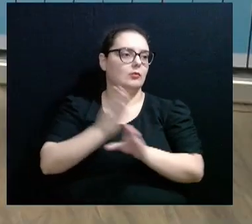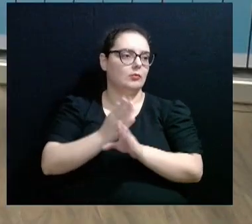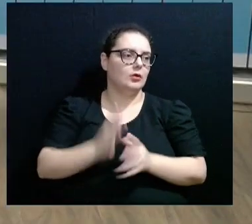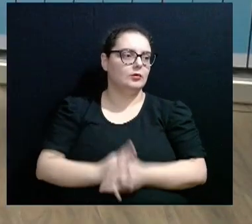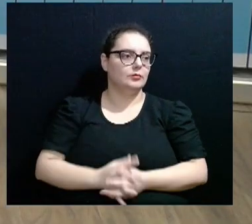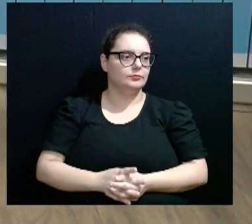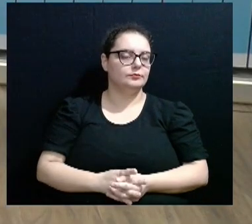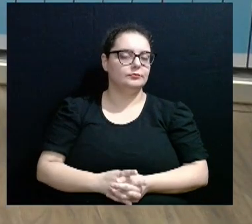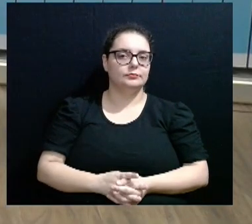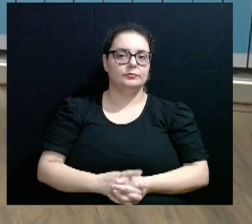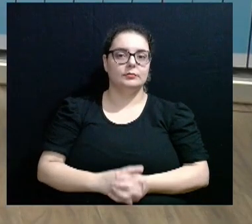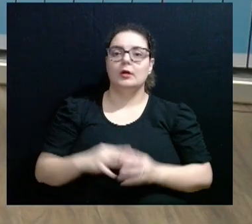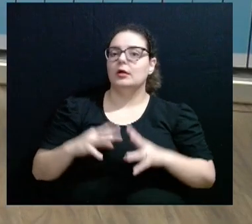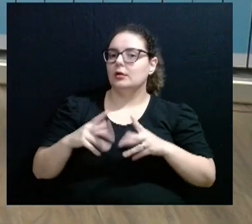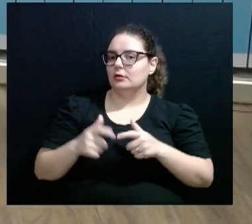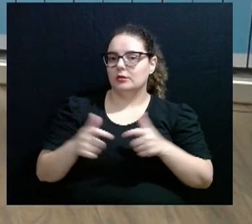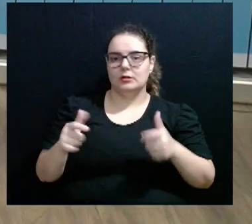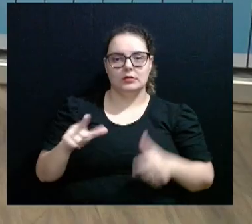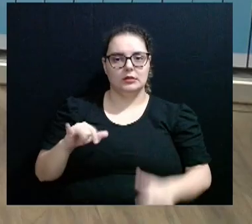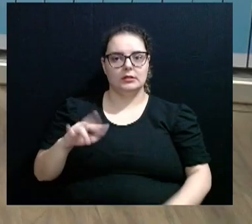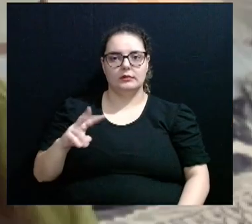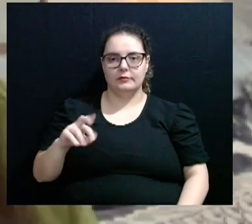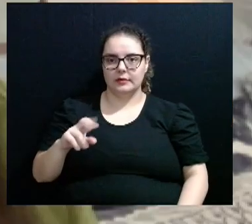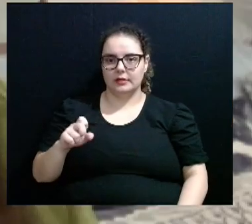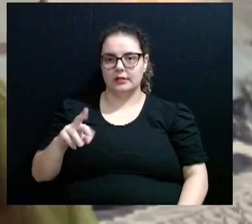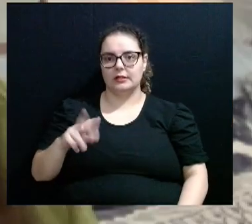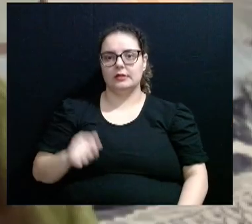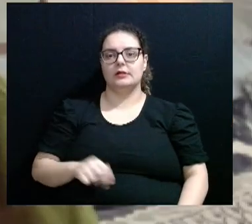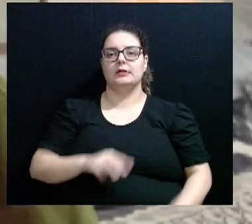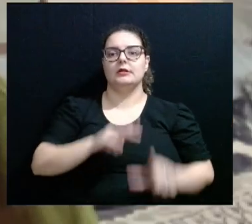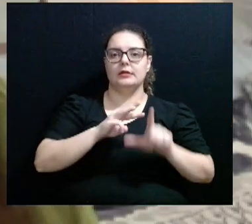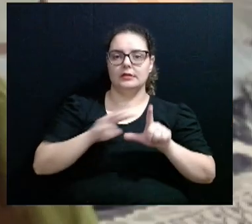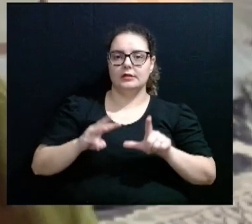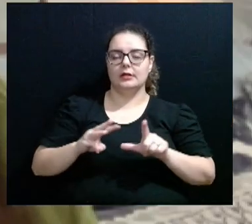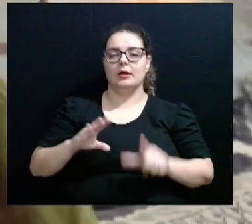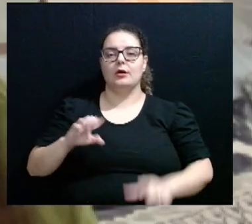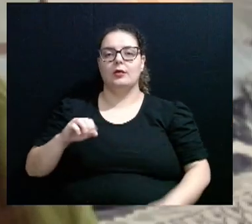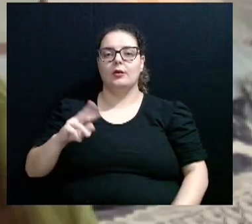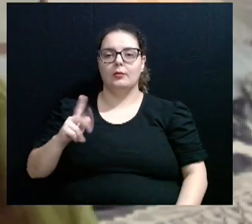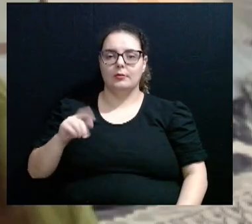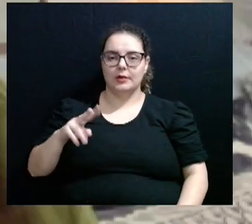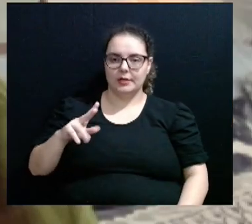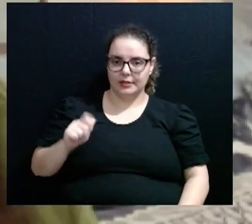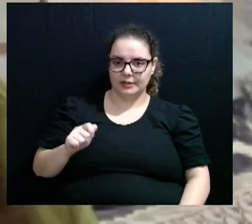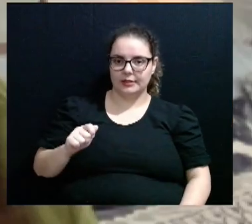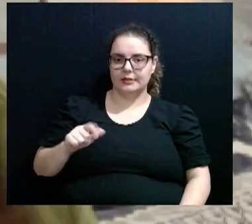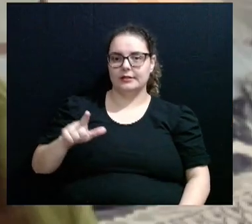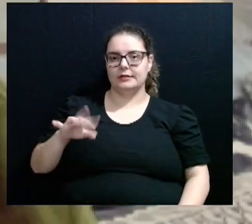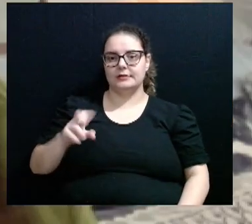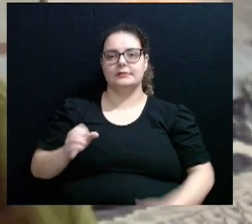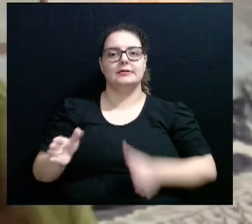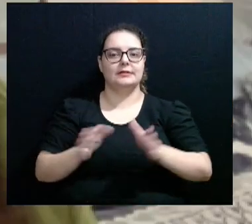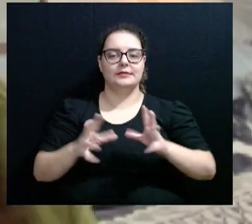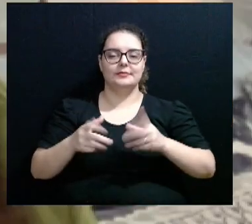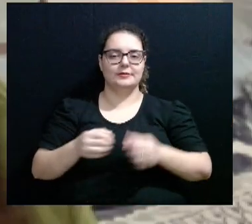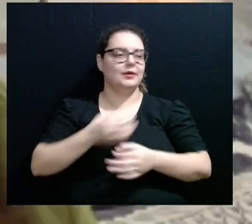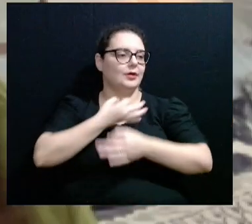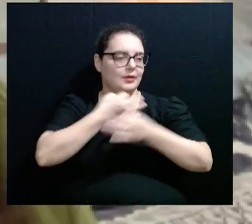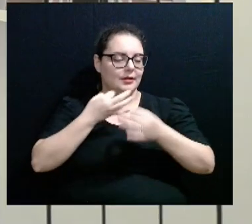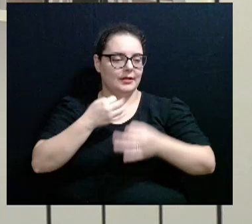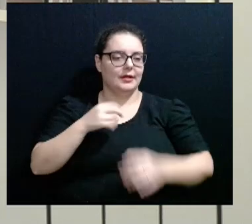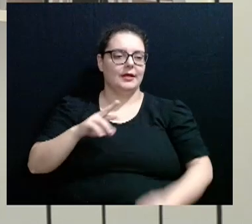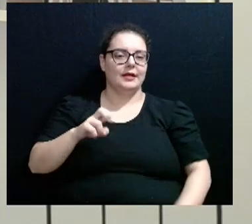Em todas as grandes livrarias, também no site da Companhia das Letras, mas ele está acessível para todos. Ótimo. Renata